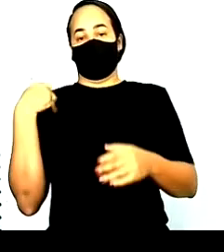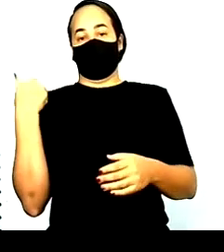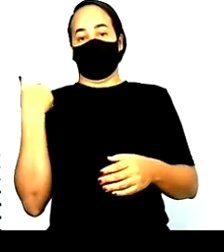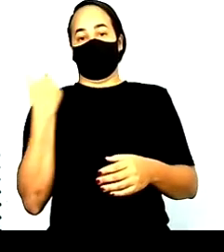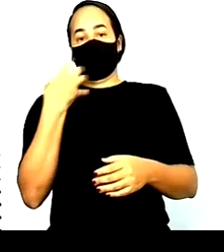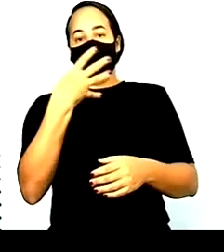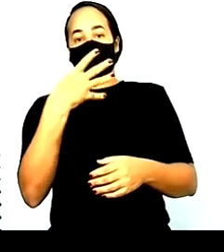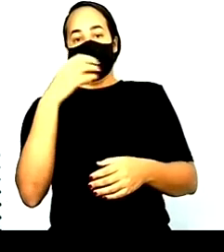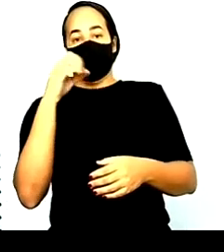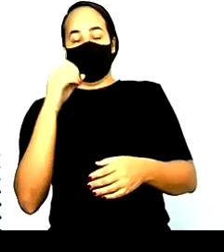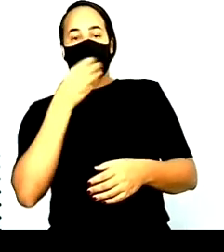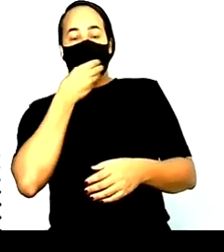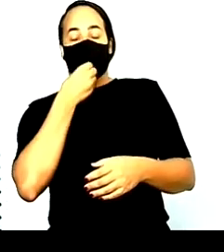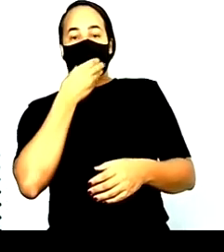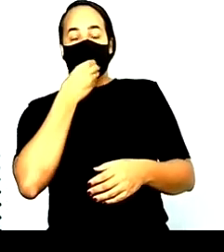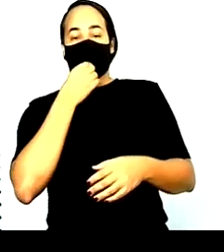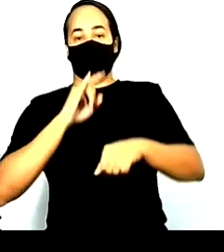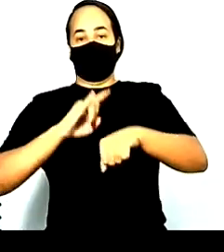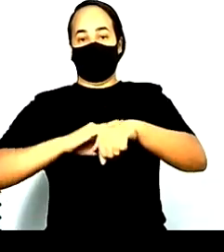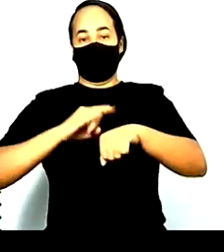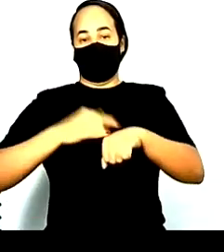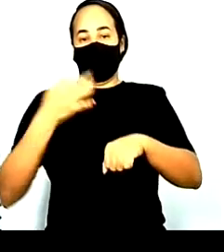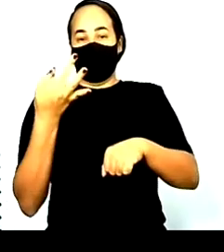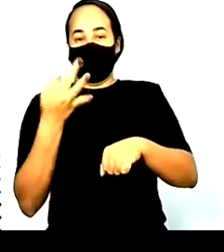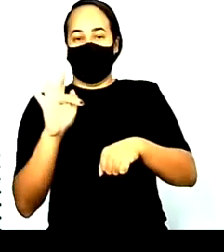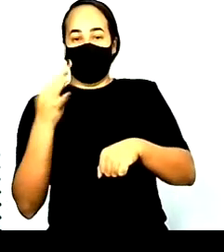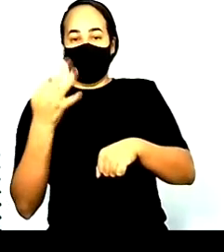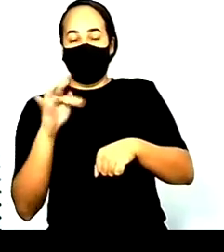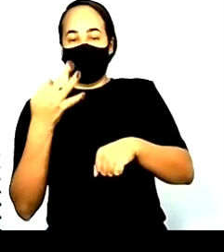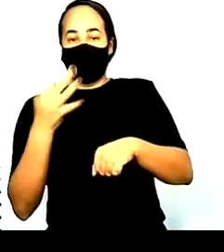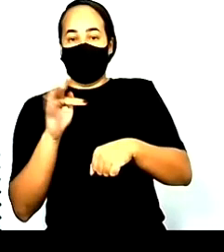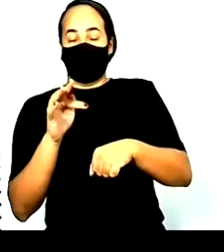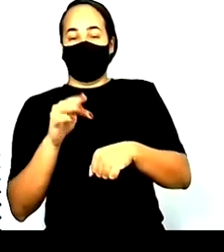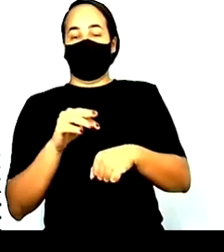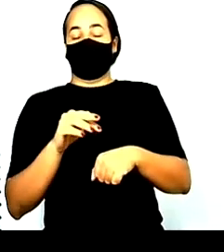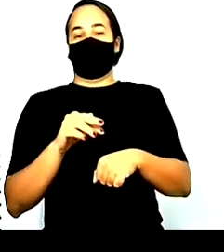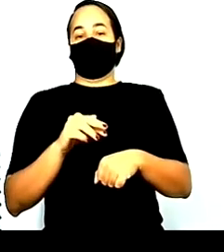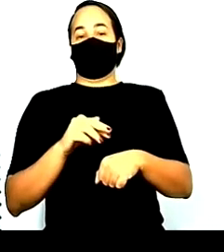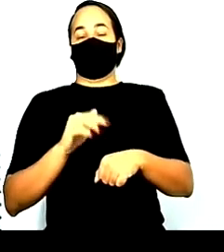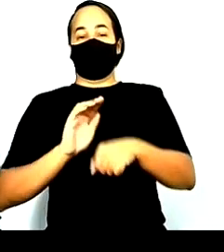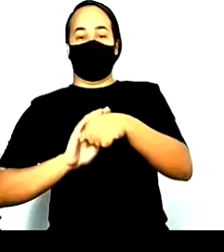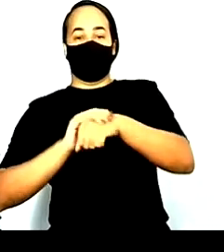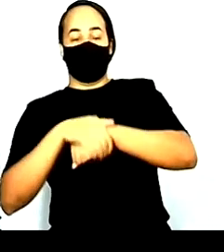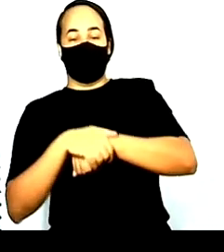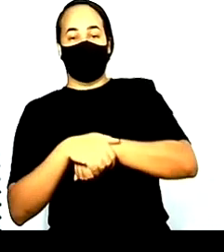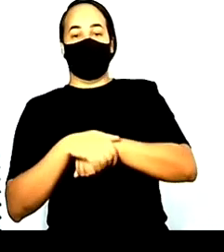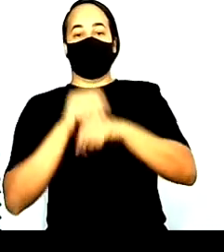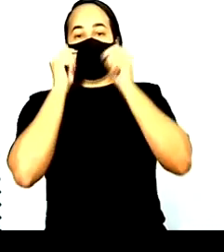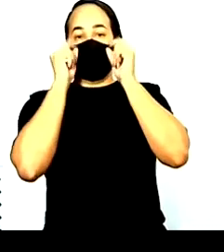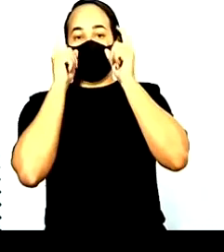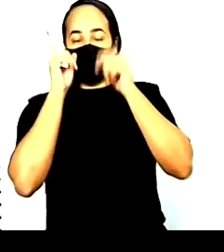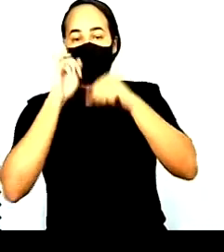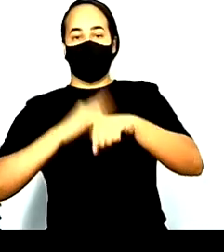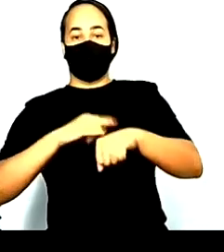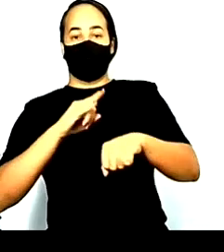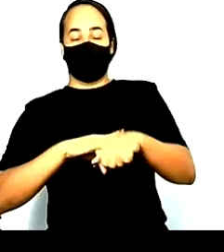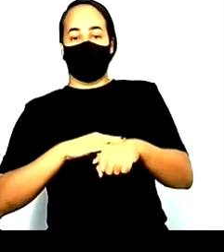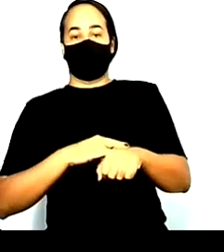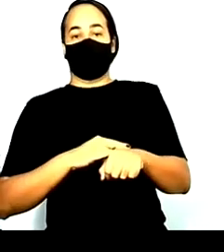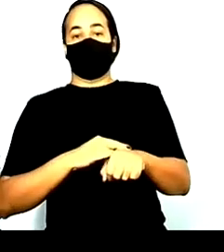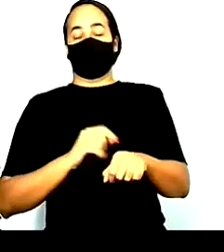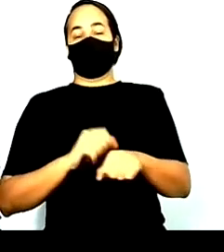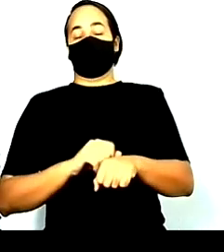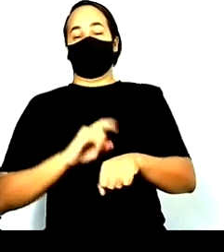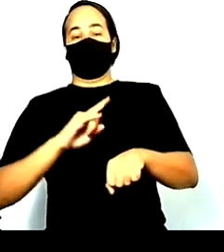são ardência a urinar, levantar-se várias vezes à noite para urinar, a diminuição do jato urinário,